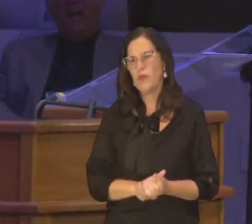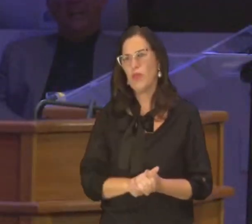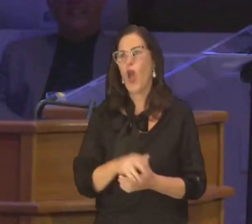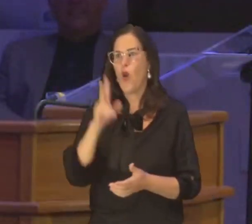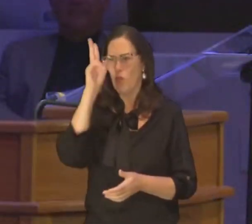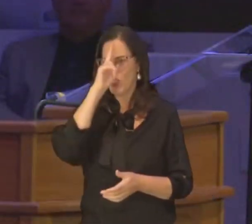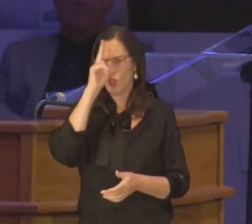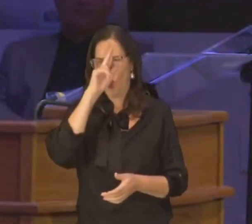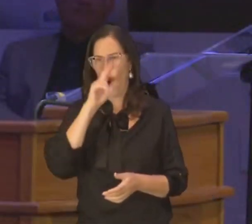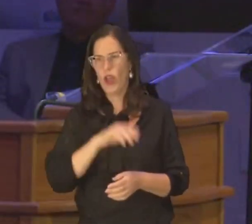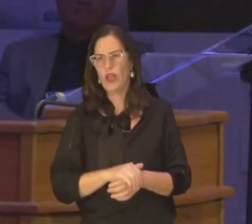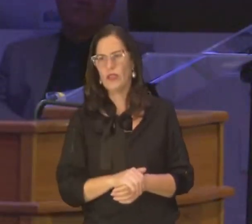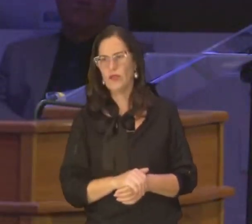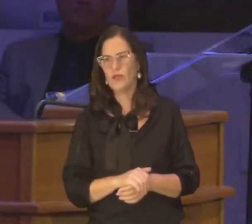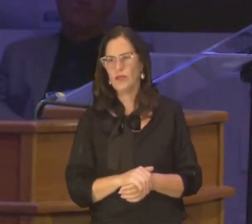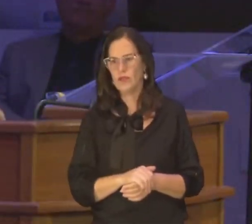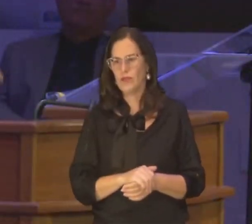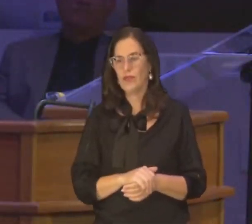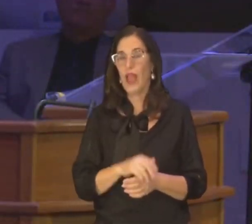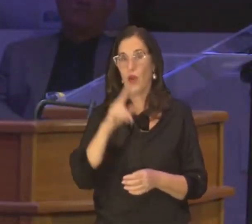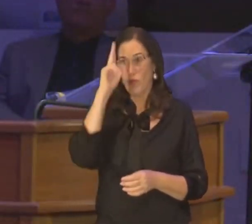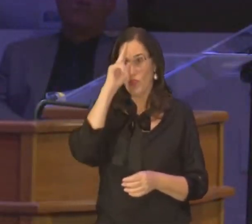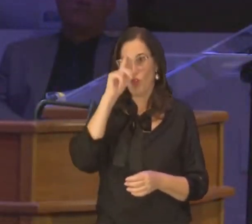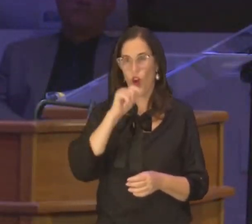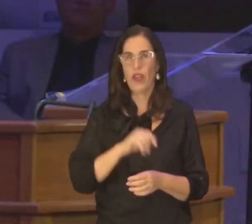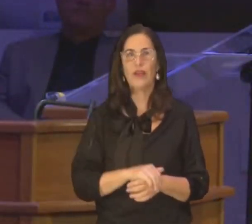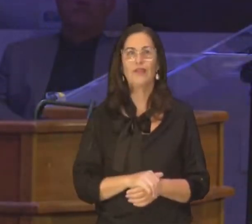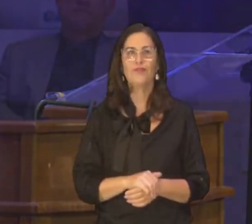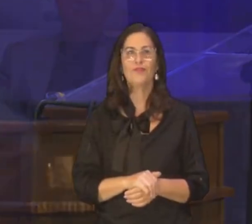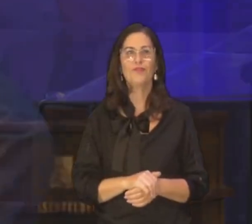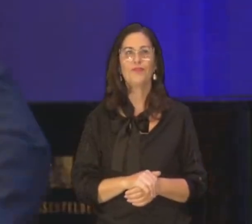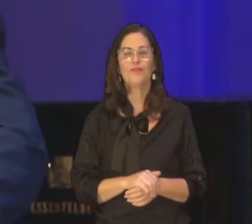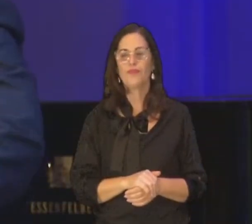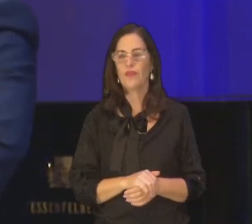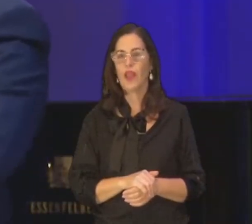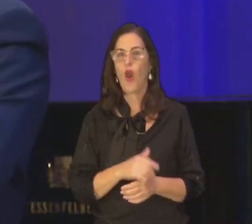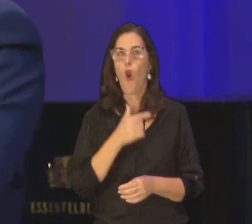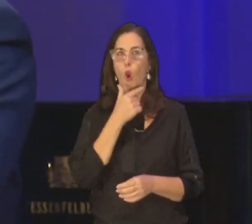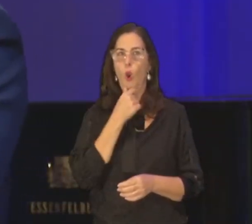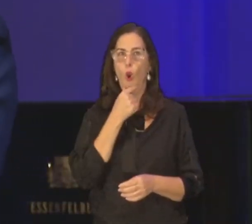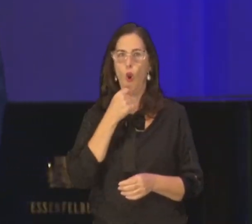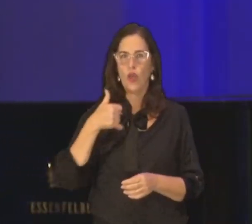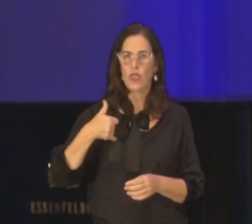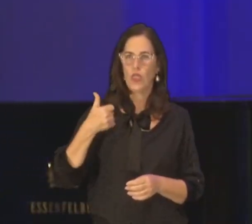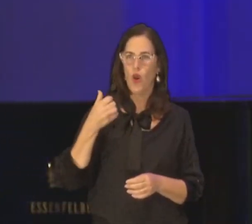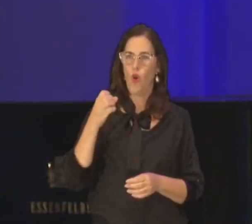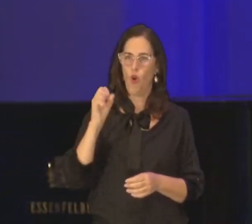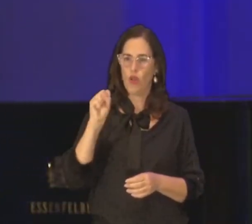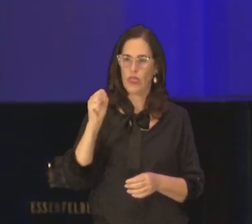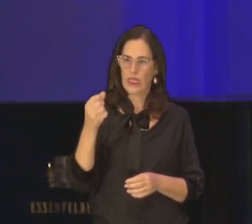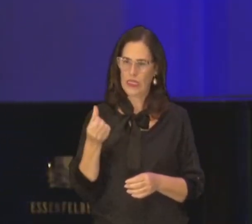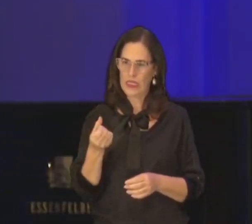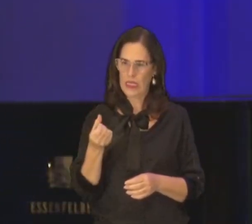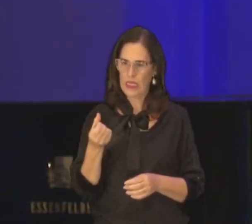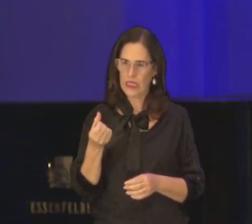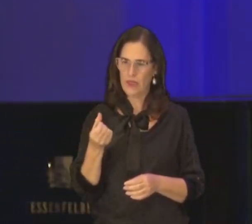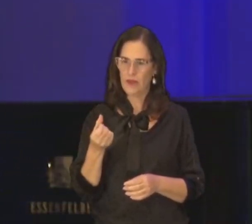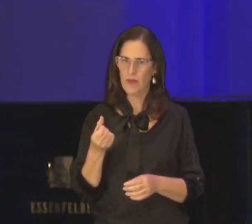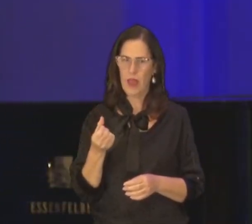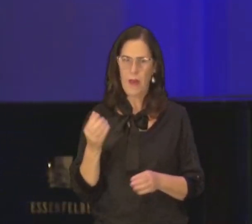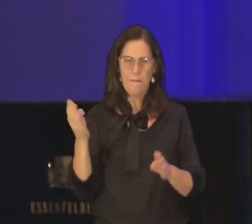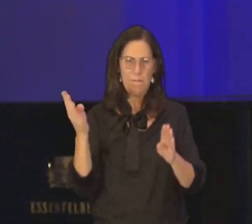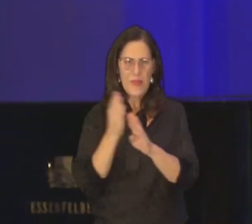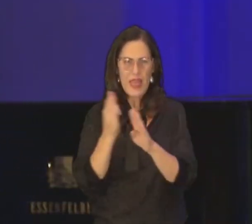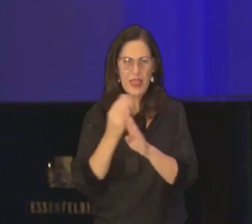muito interessante de Policarpo, é uma história que eu gosto muito. Um senhor com 86 anos, que foi perseguido